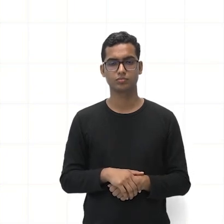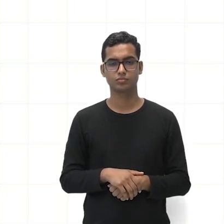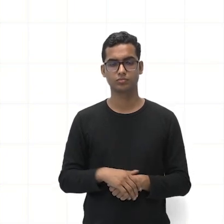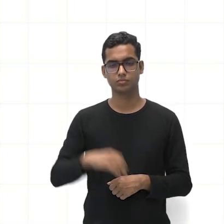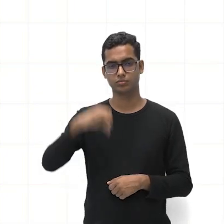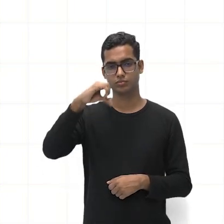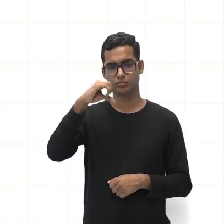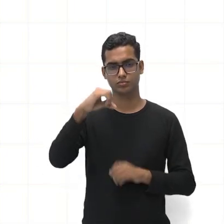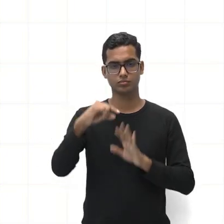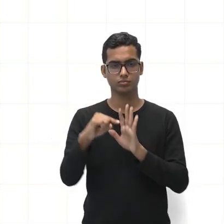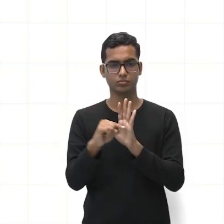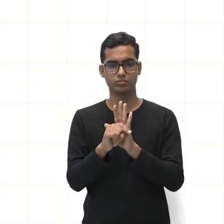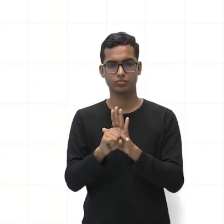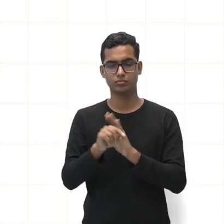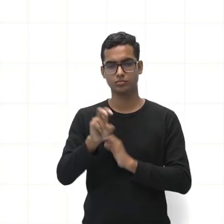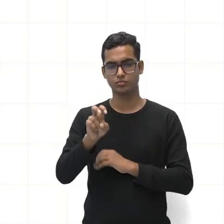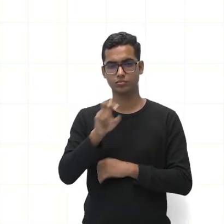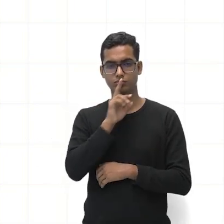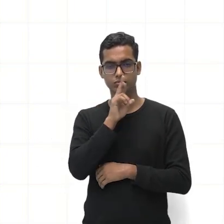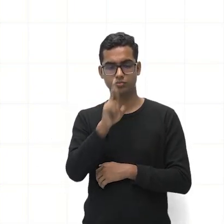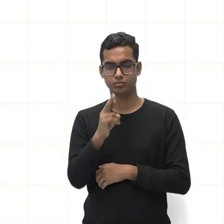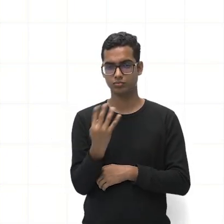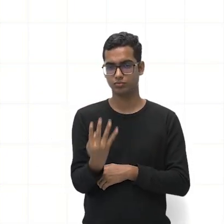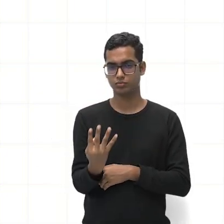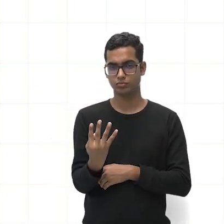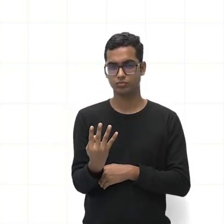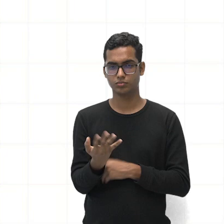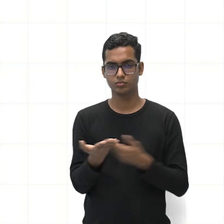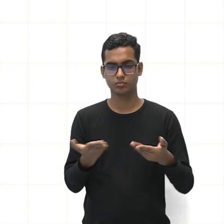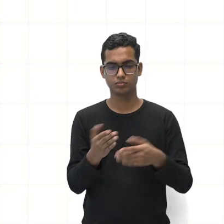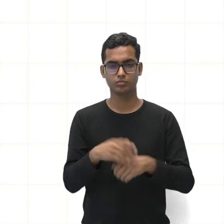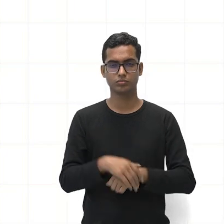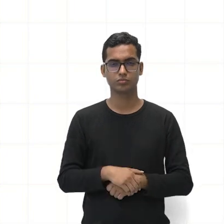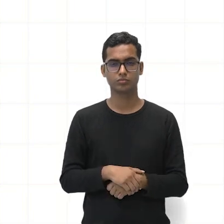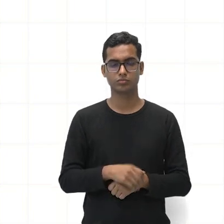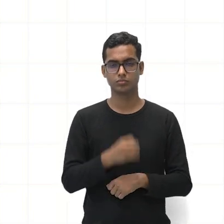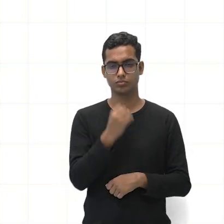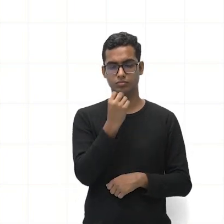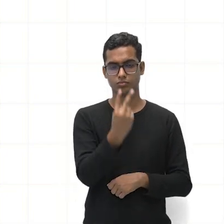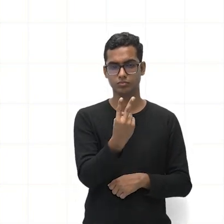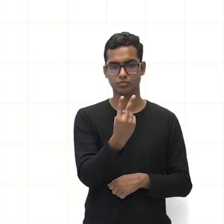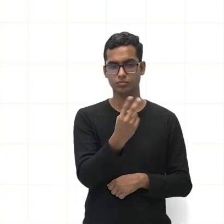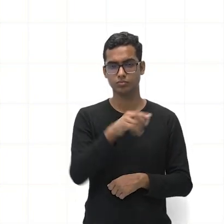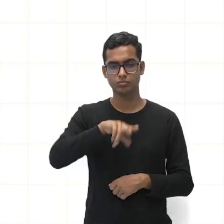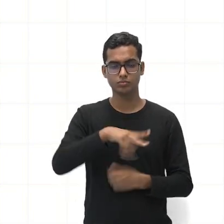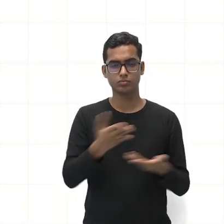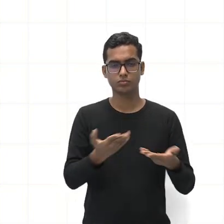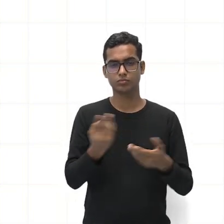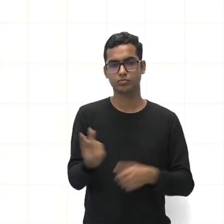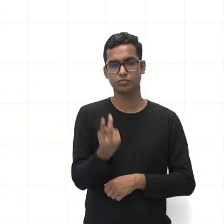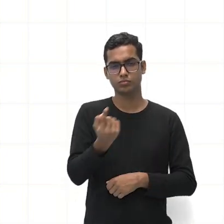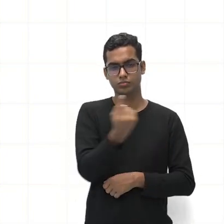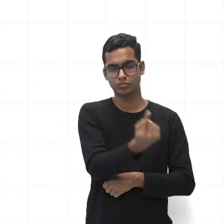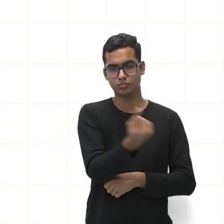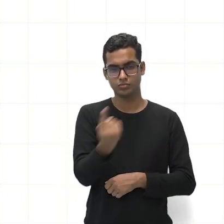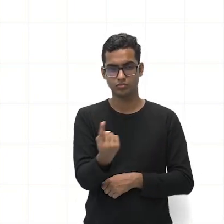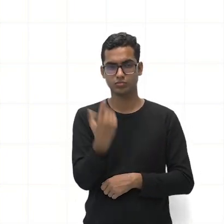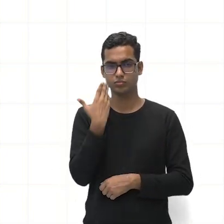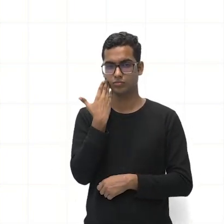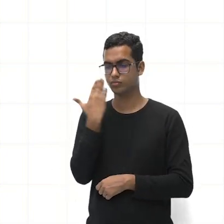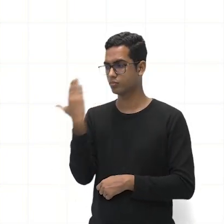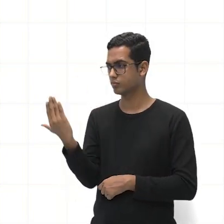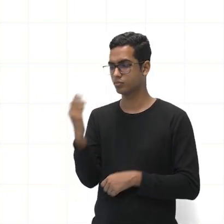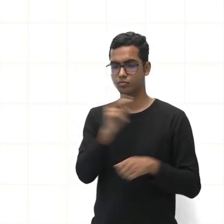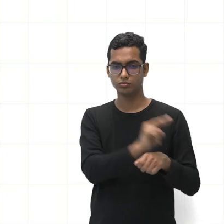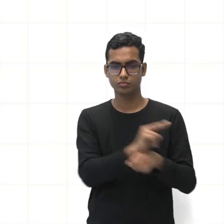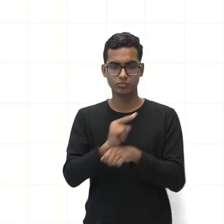9 menos 5, 4. Aqui já não vale mais 2, vai valer 11, né? Empresta daqui, depois que